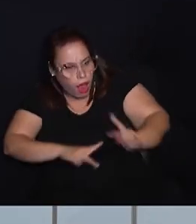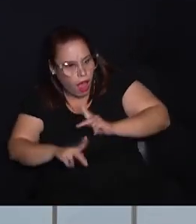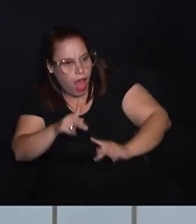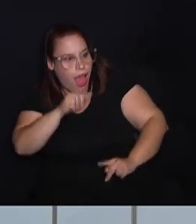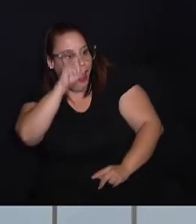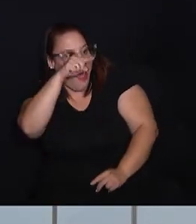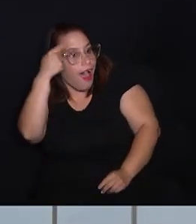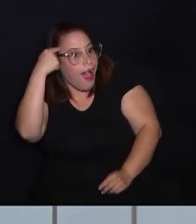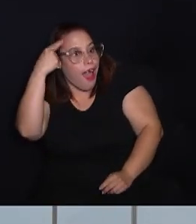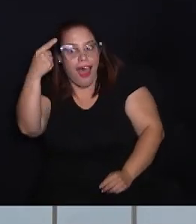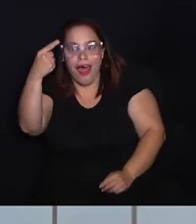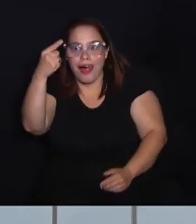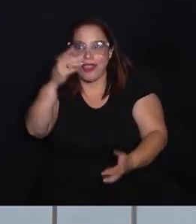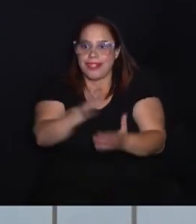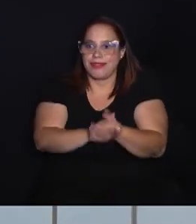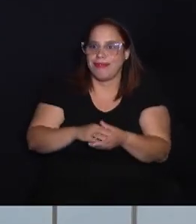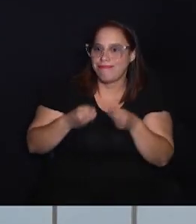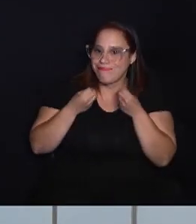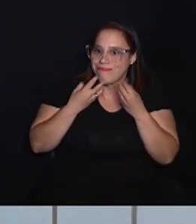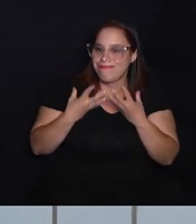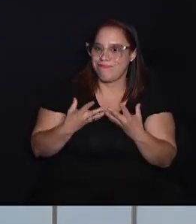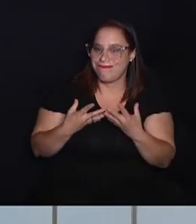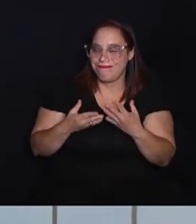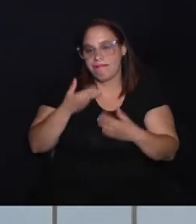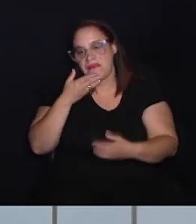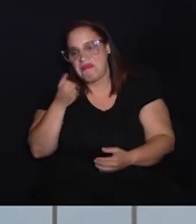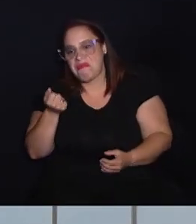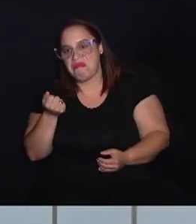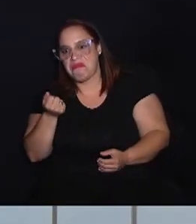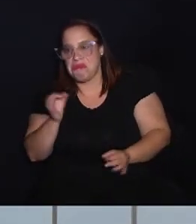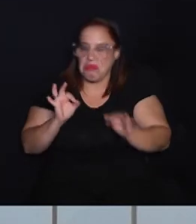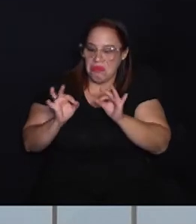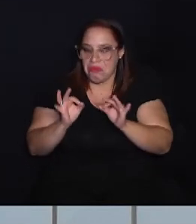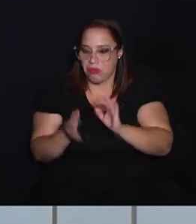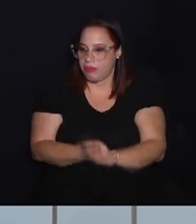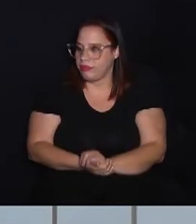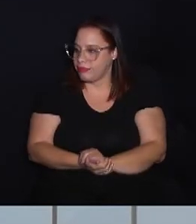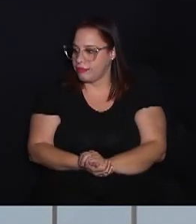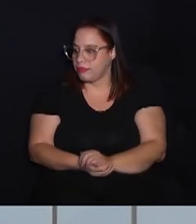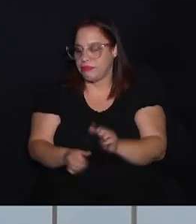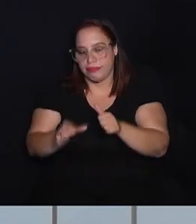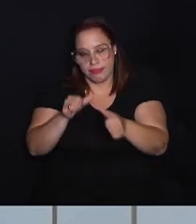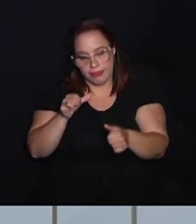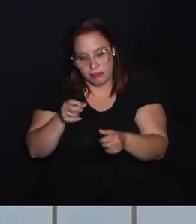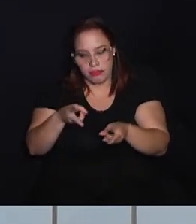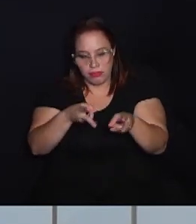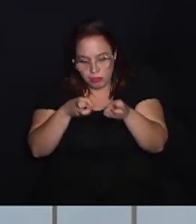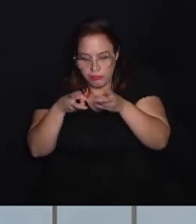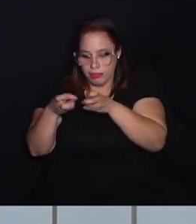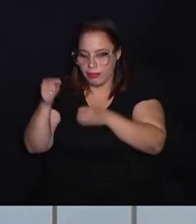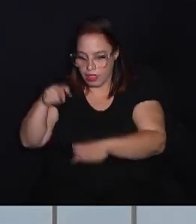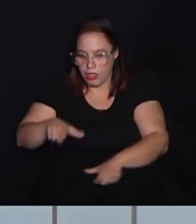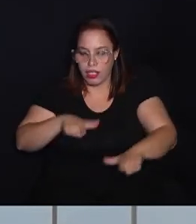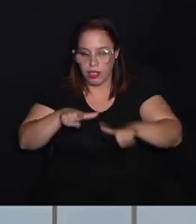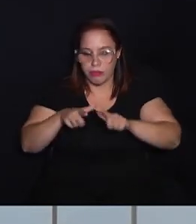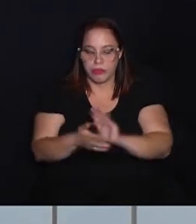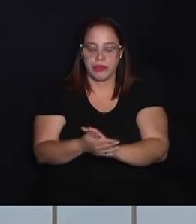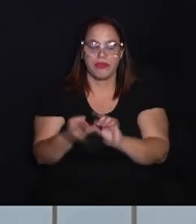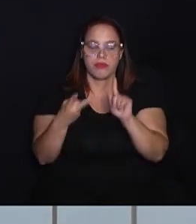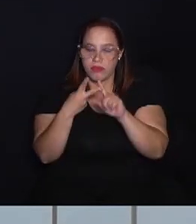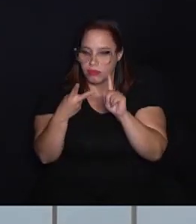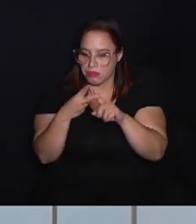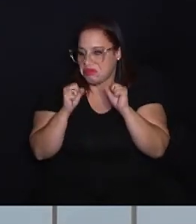fica aquele friozinho na barriga. Mas eu acho que é o reconhecimento do trabalho, né, que eu desenvolvi como